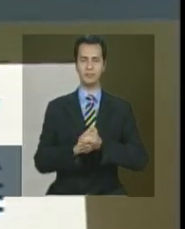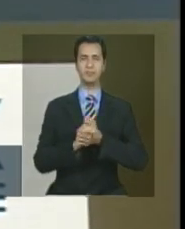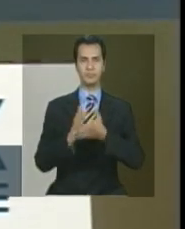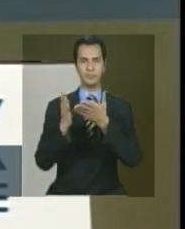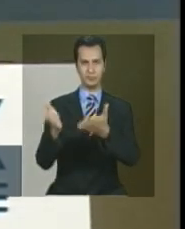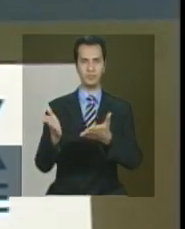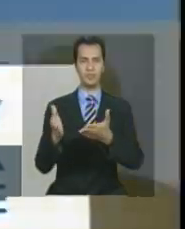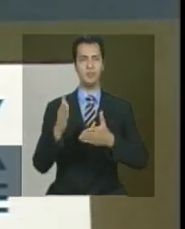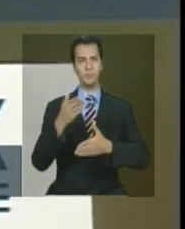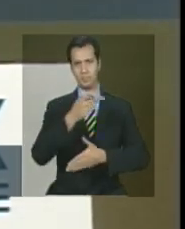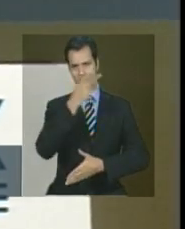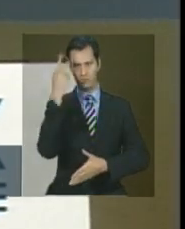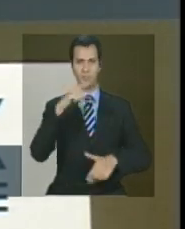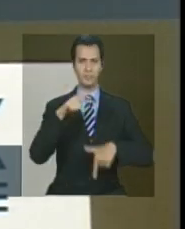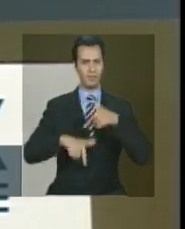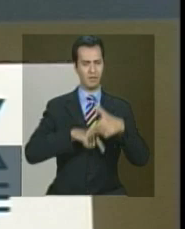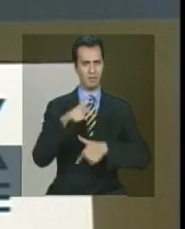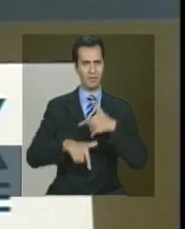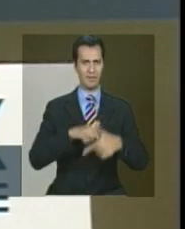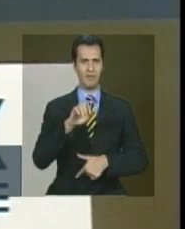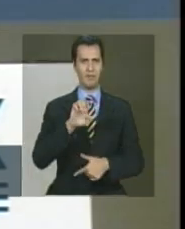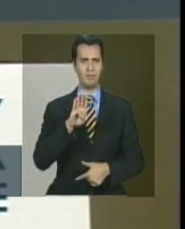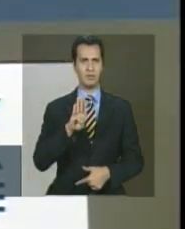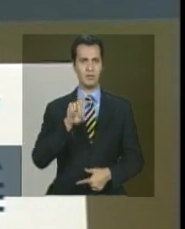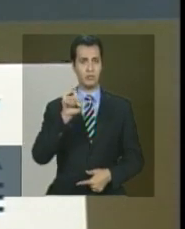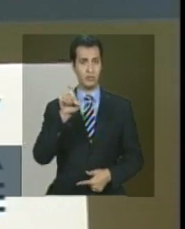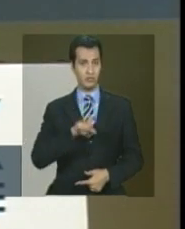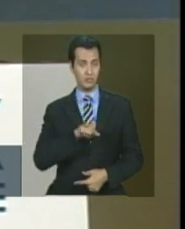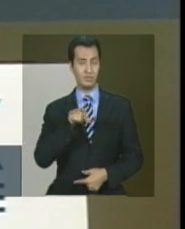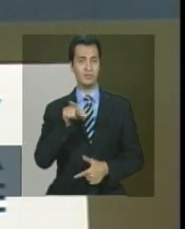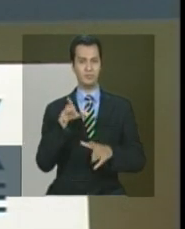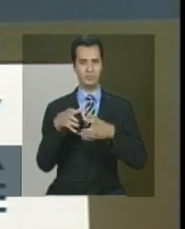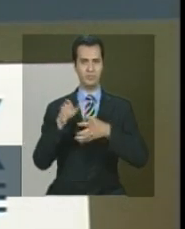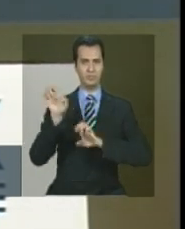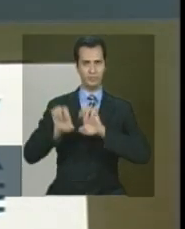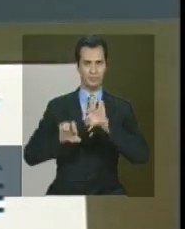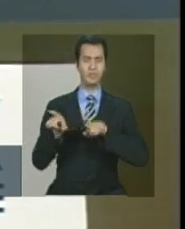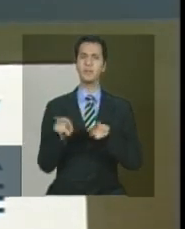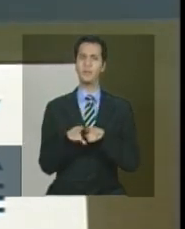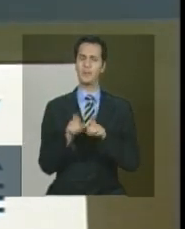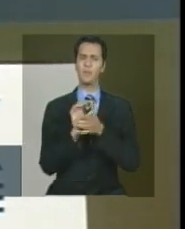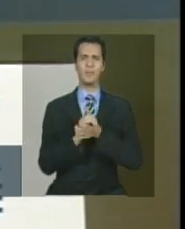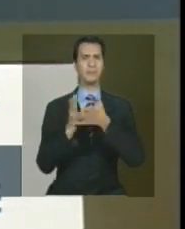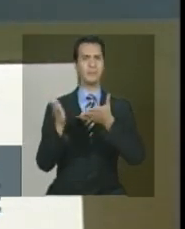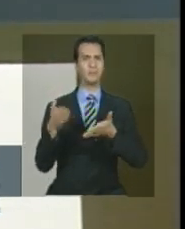e cumprimentar pela qualidade do que eu vi aqui hoje.